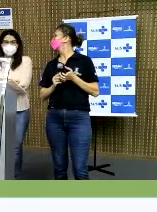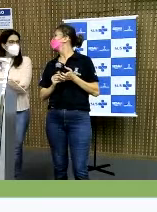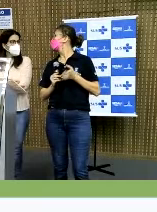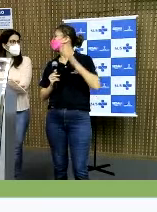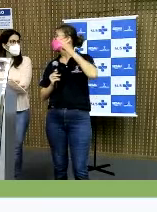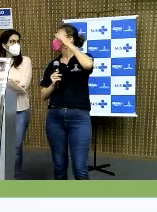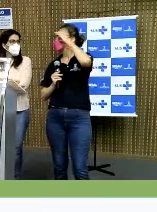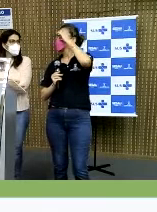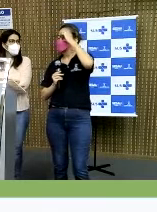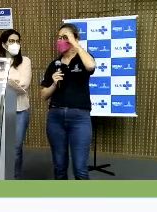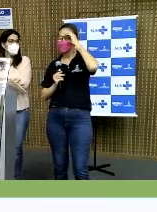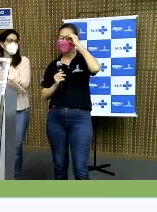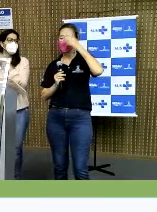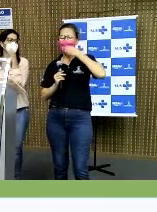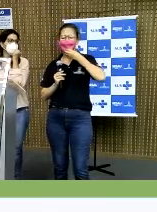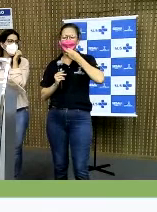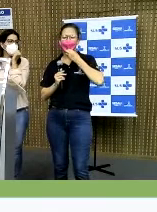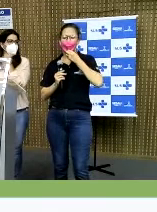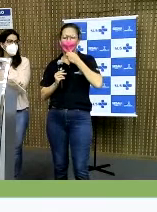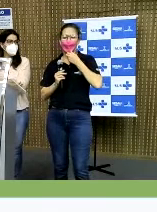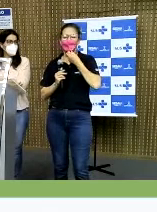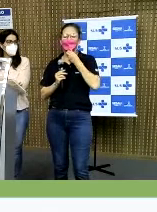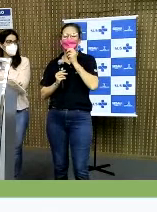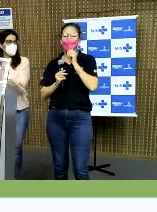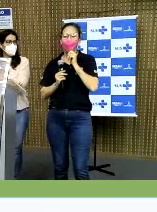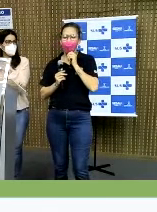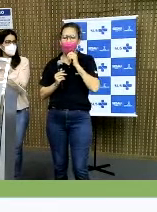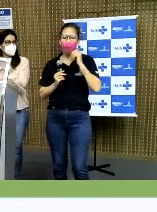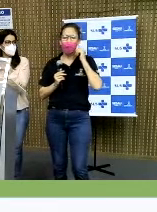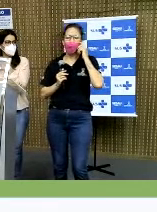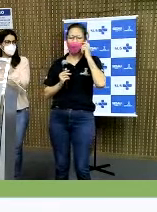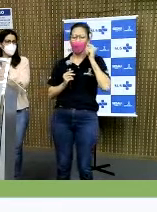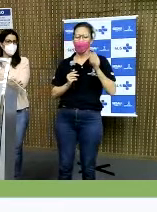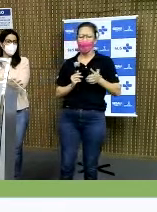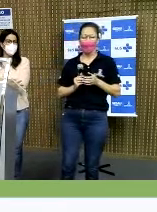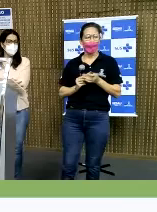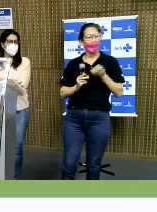Está embaçando. Está embaçando? Baixa a máscara. É, pode baixar a máscara.